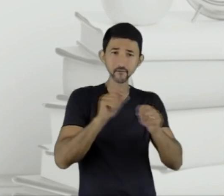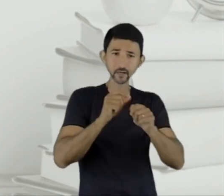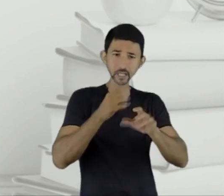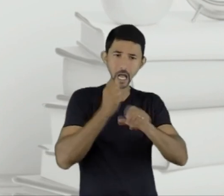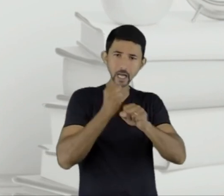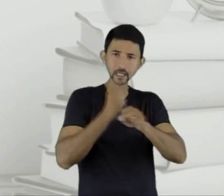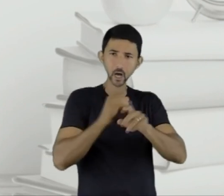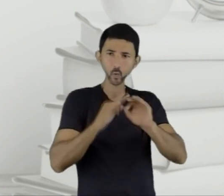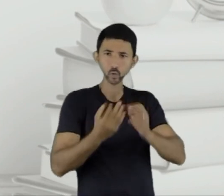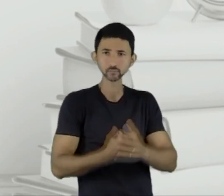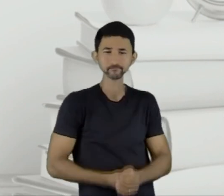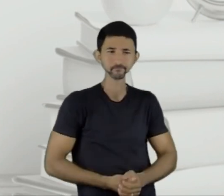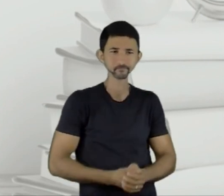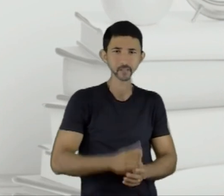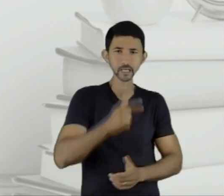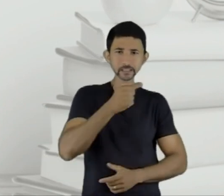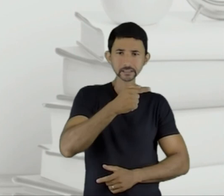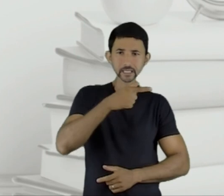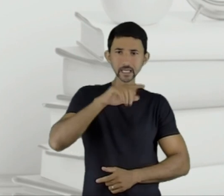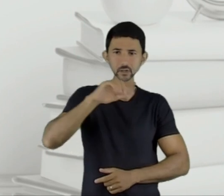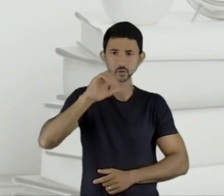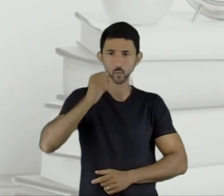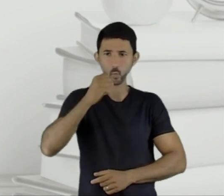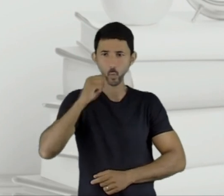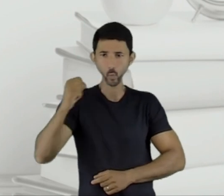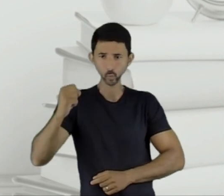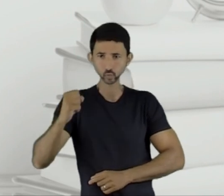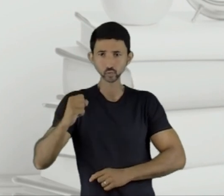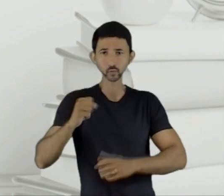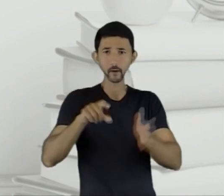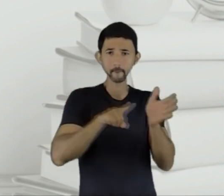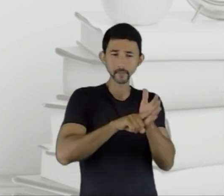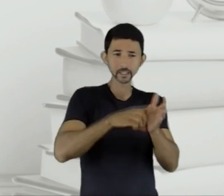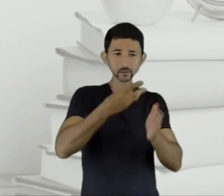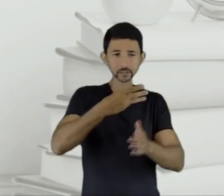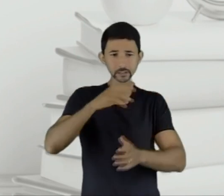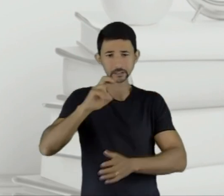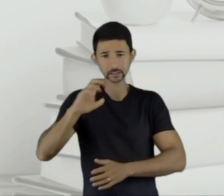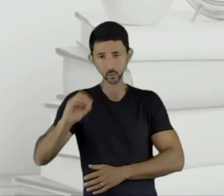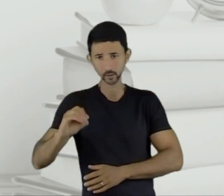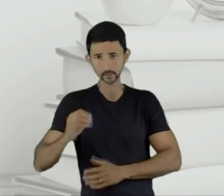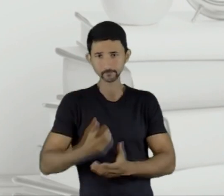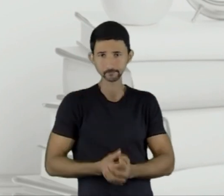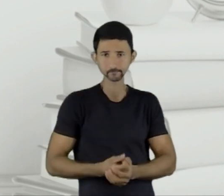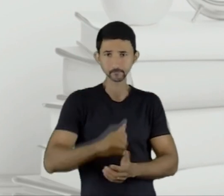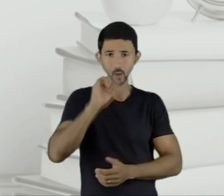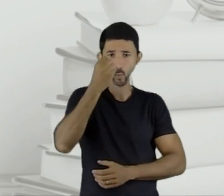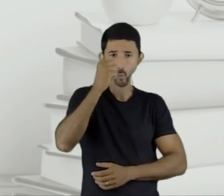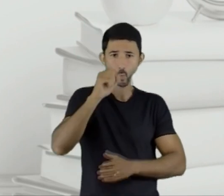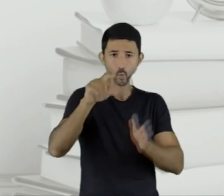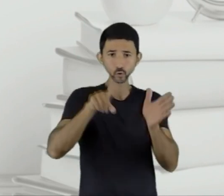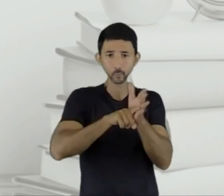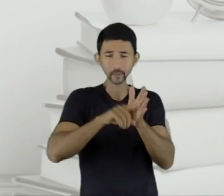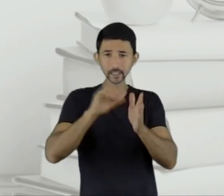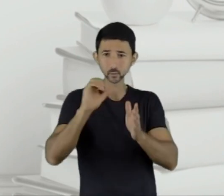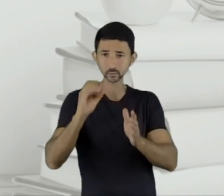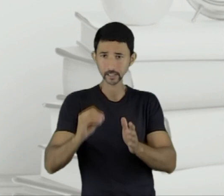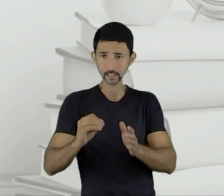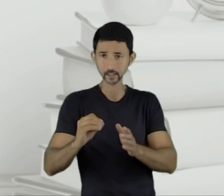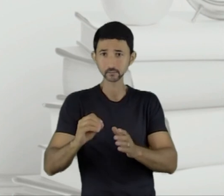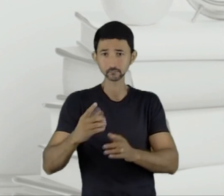fosse 788 menos 350. Então, vamos lá. 8 menos 0. Acompanha comigo. Dá